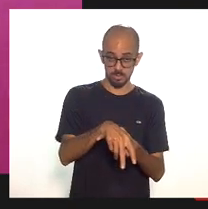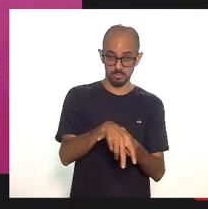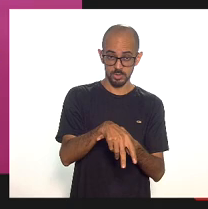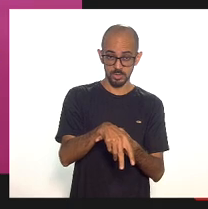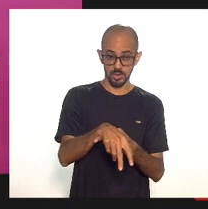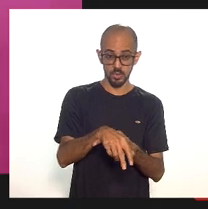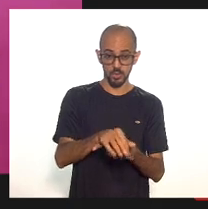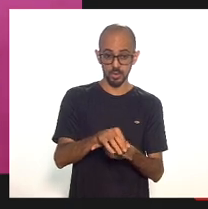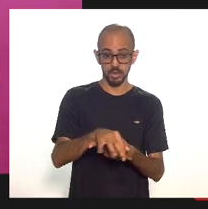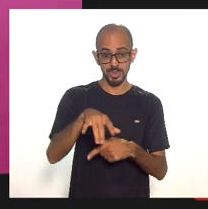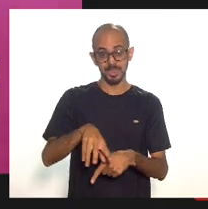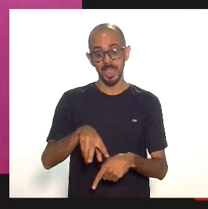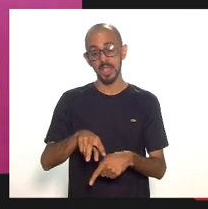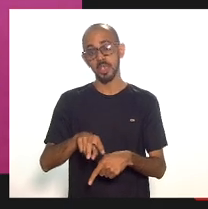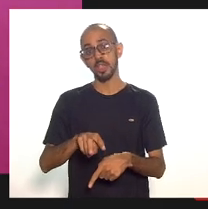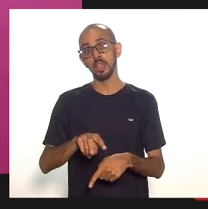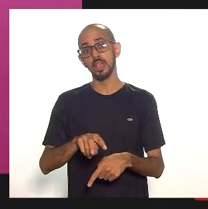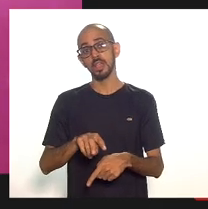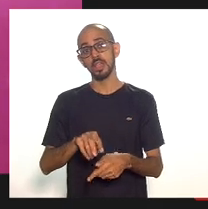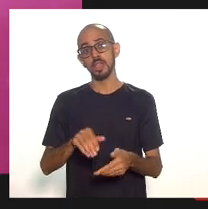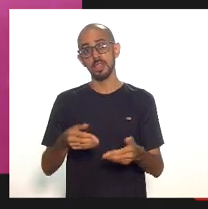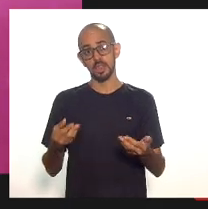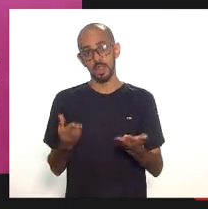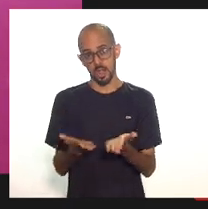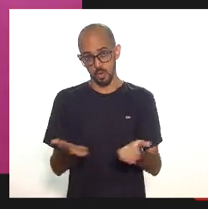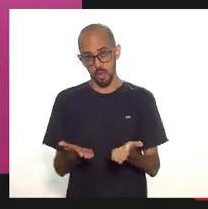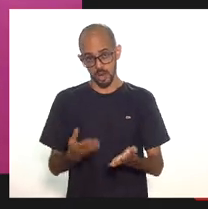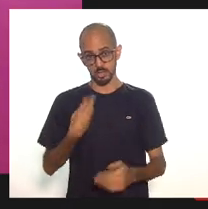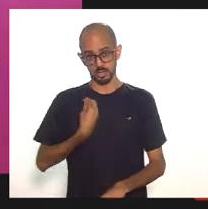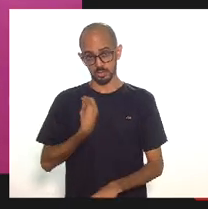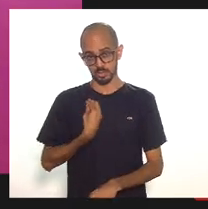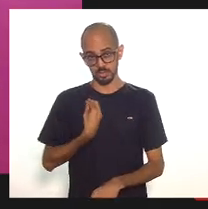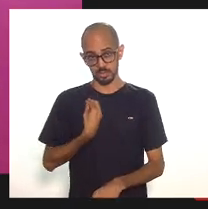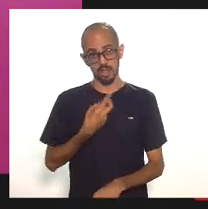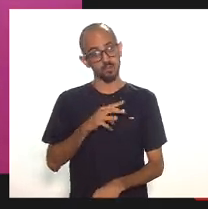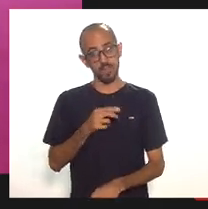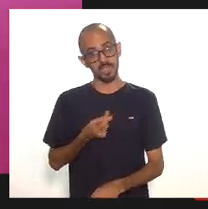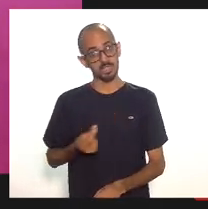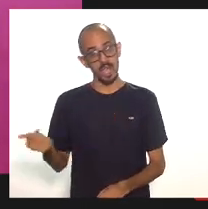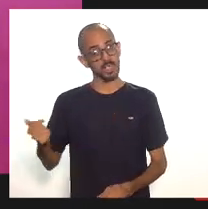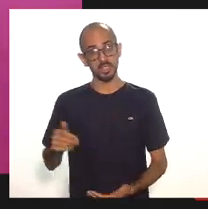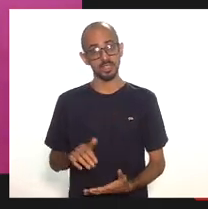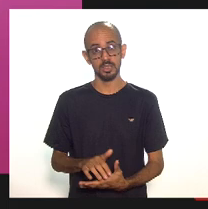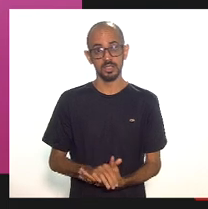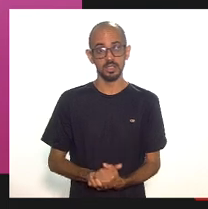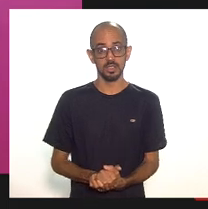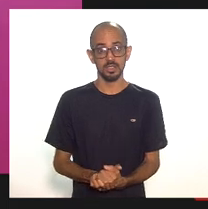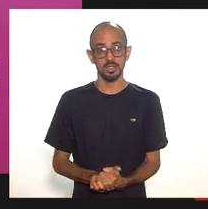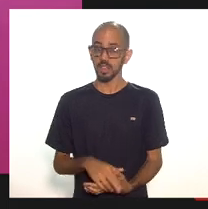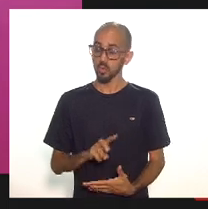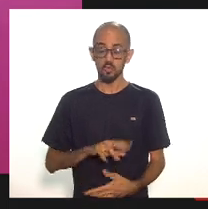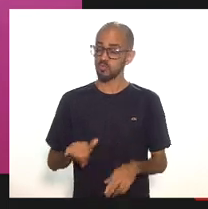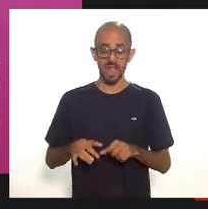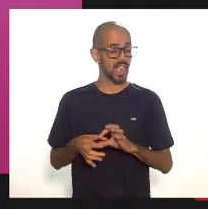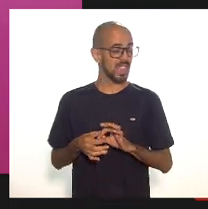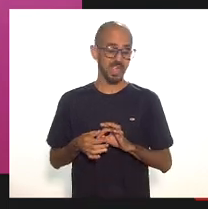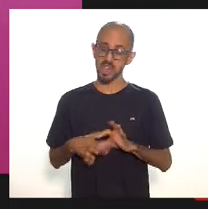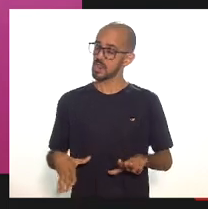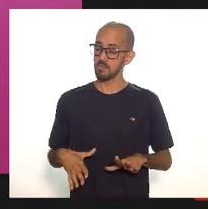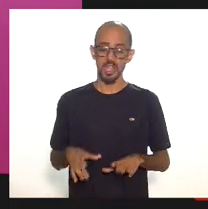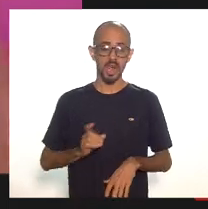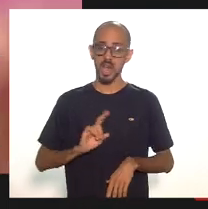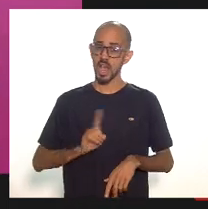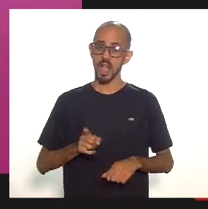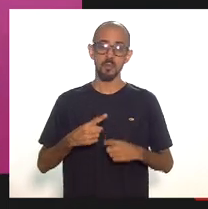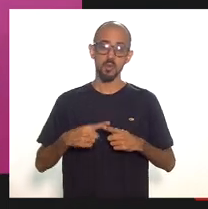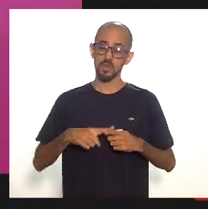Quem está vai sair. Então, não está botando ninguém para dentro. Não vai abrir esses leitos federais, porque está sendo